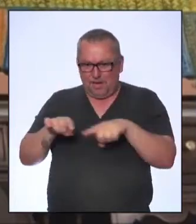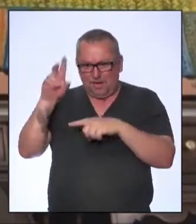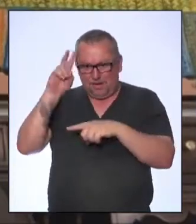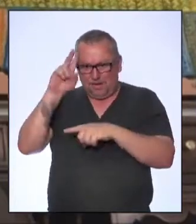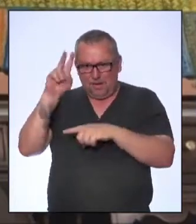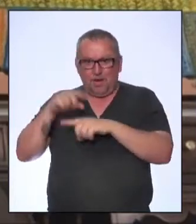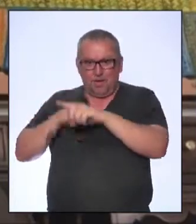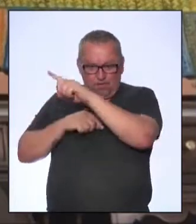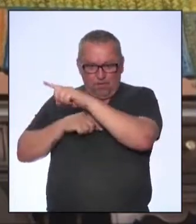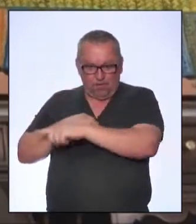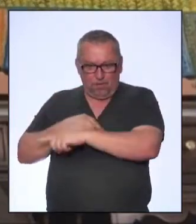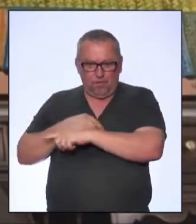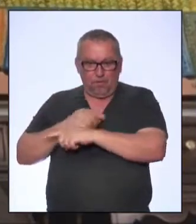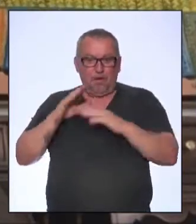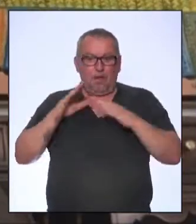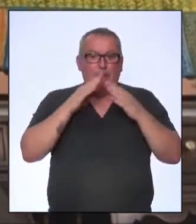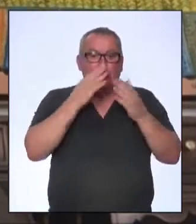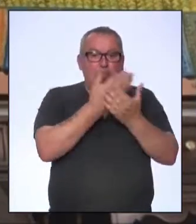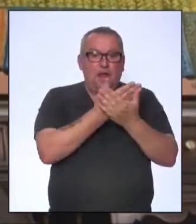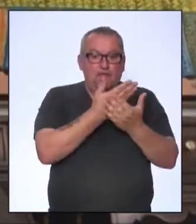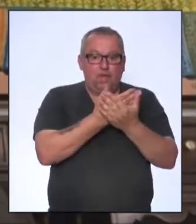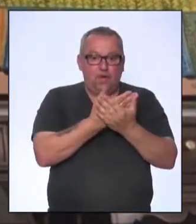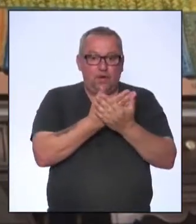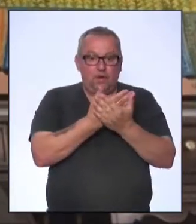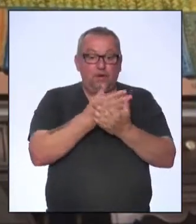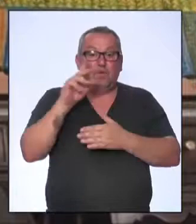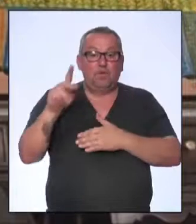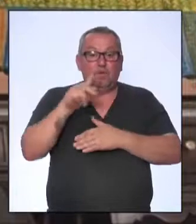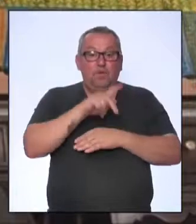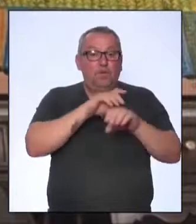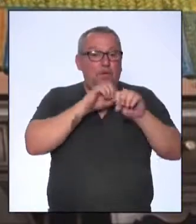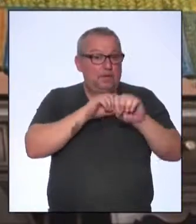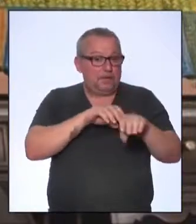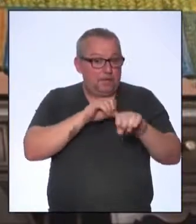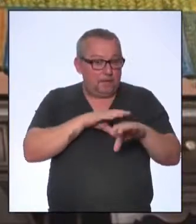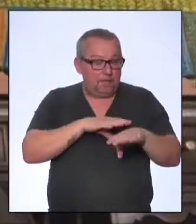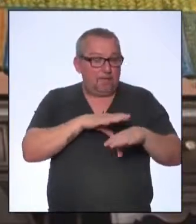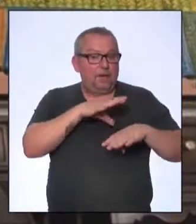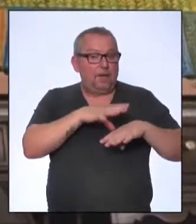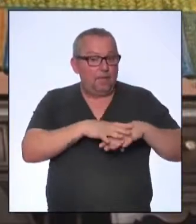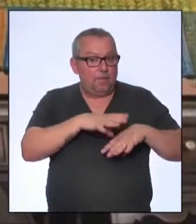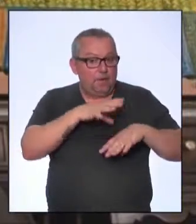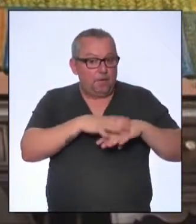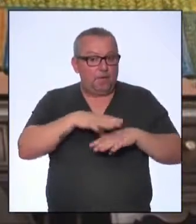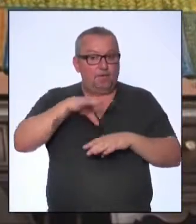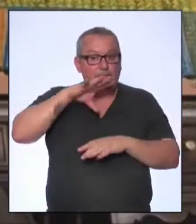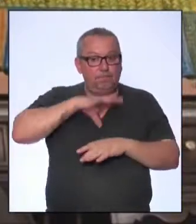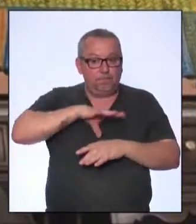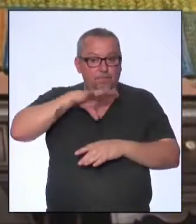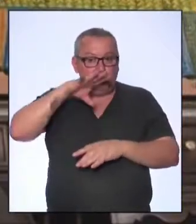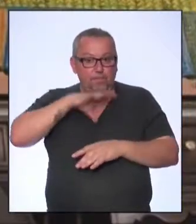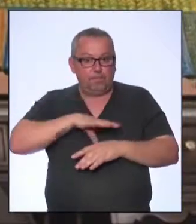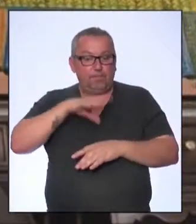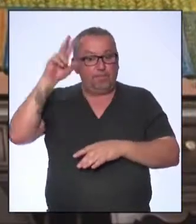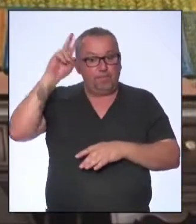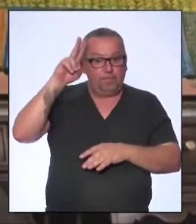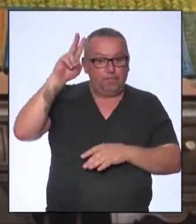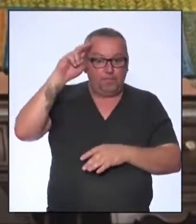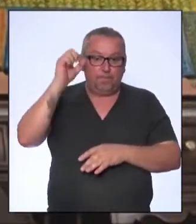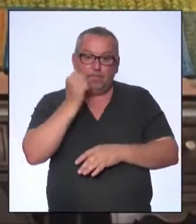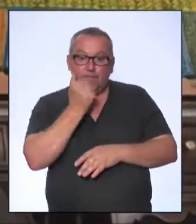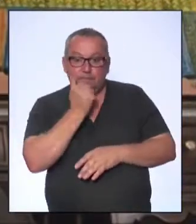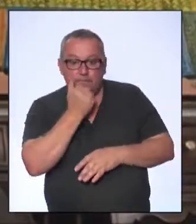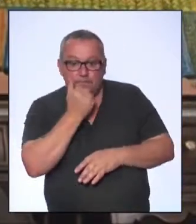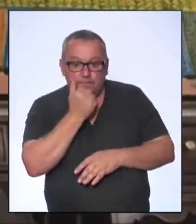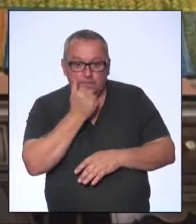na escola que a gente ensina, porque na escola os professores ensinam matemática, português, história,